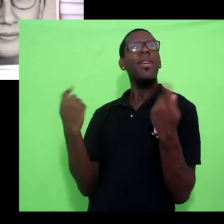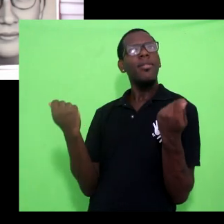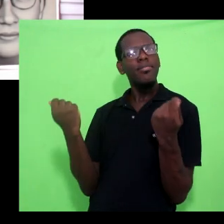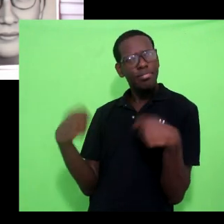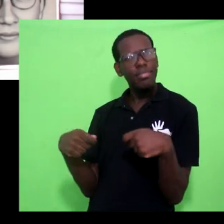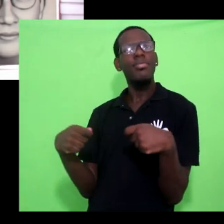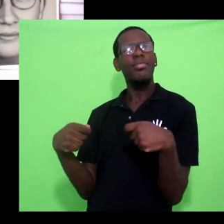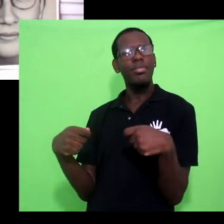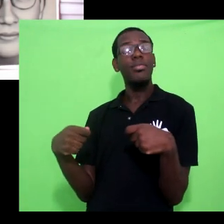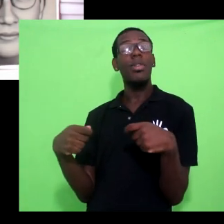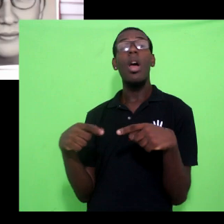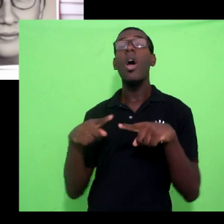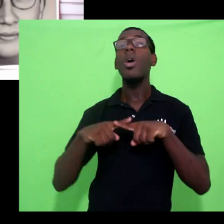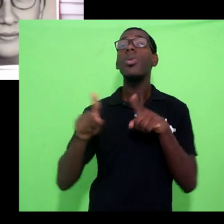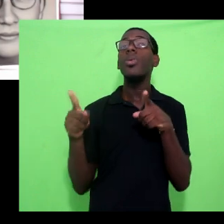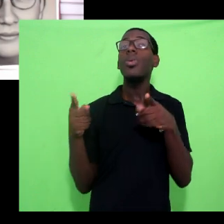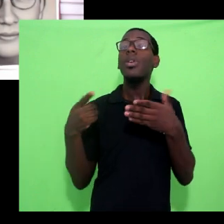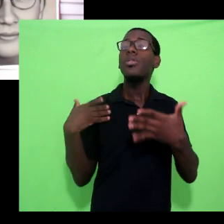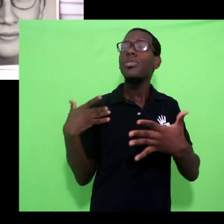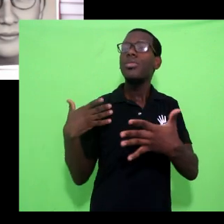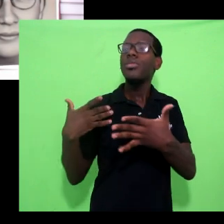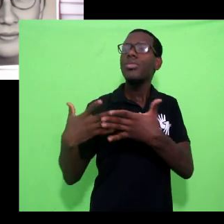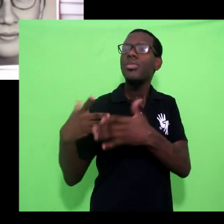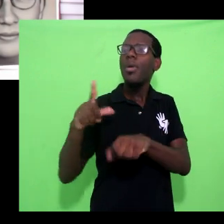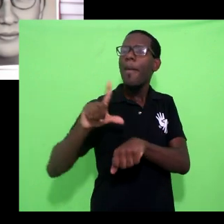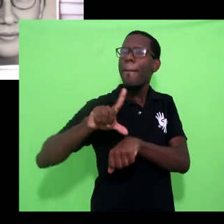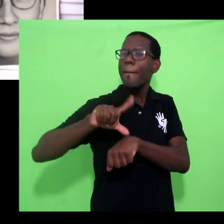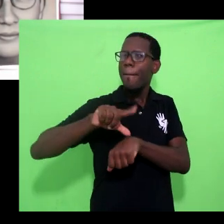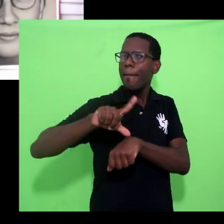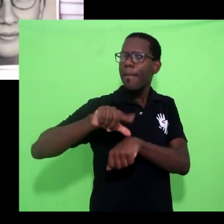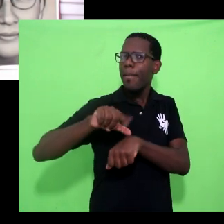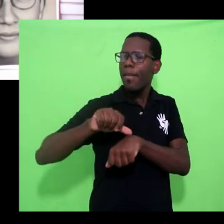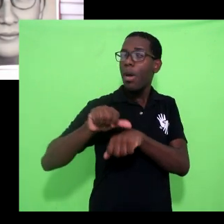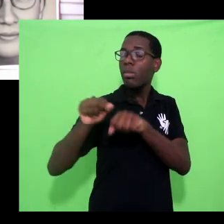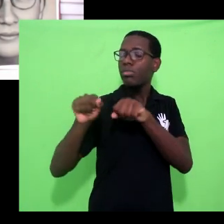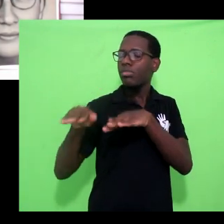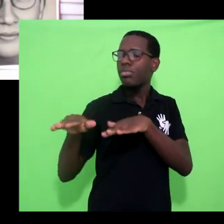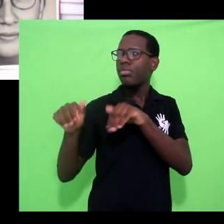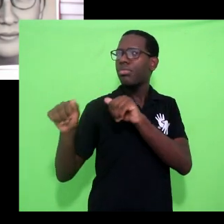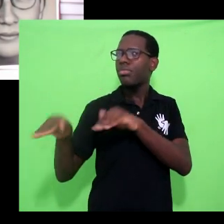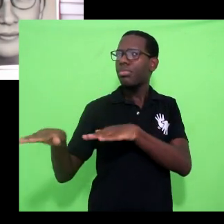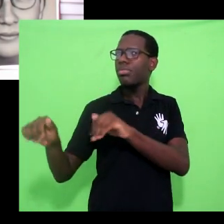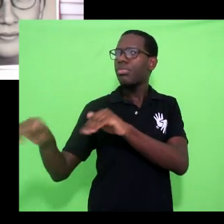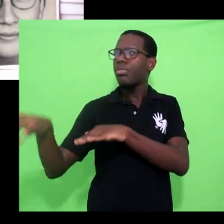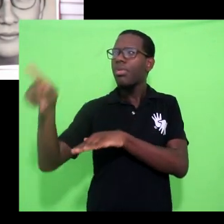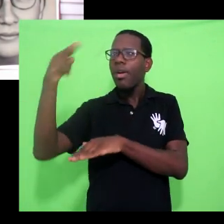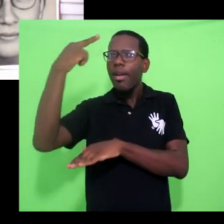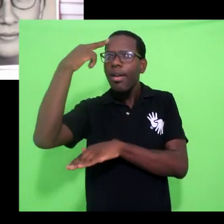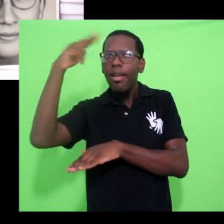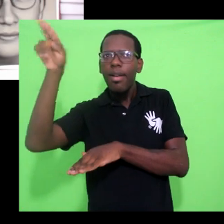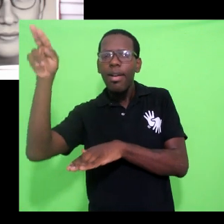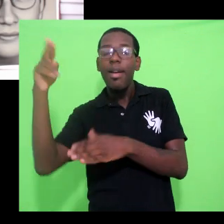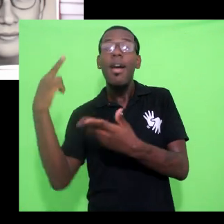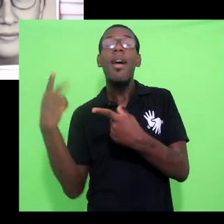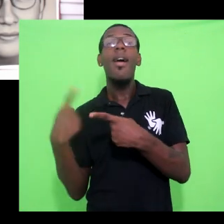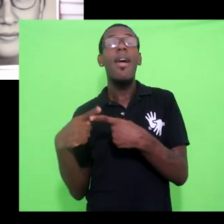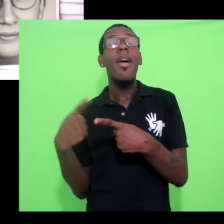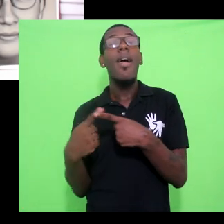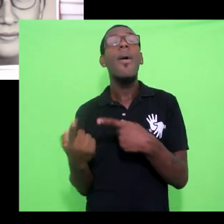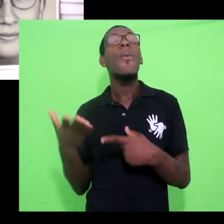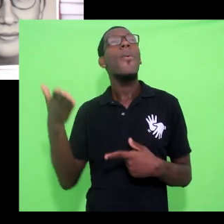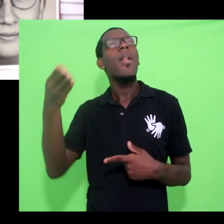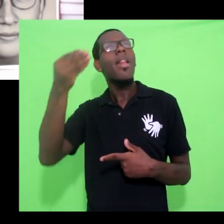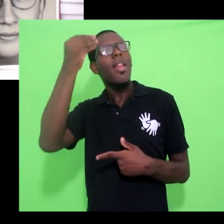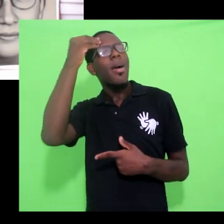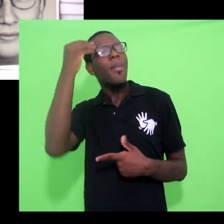Iguaçu, né, conhecer a história da minha cidade, para mim era quase uma necessidade. Durante o período